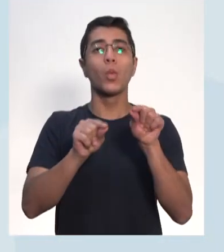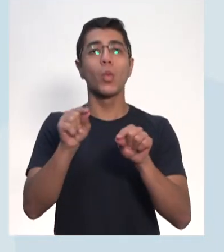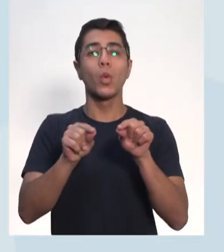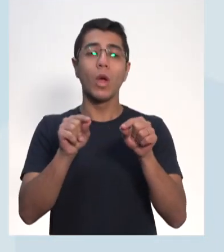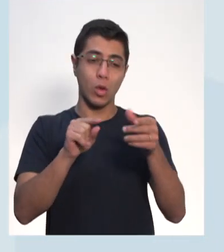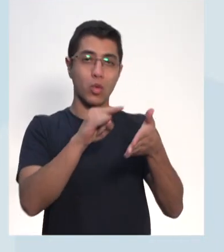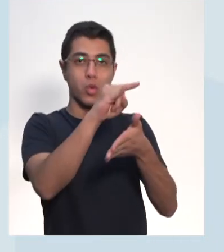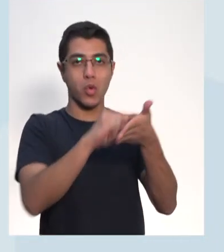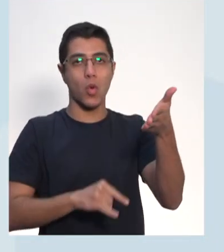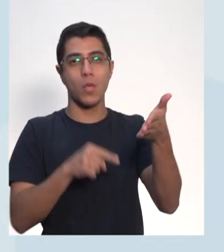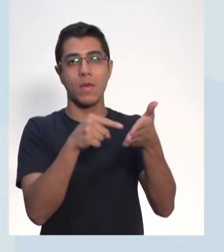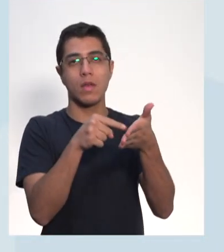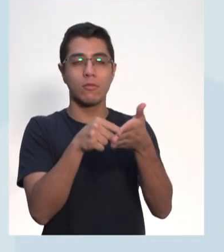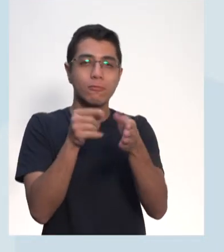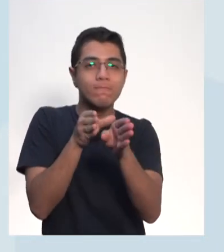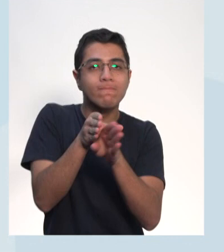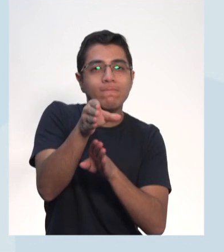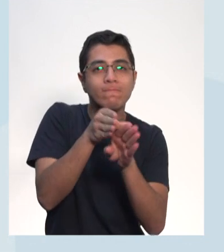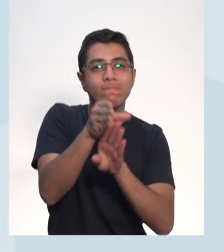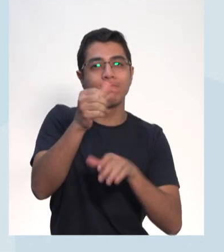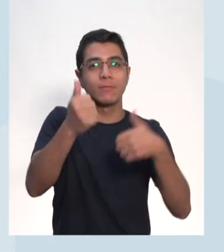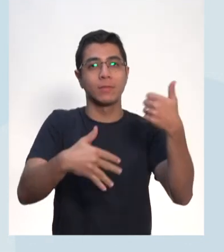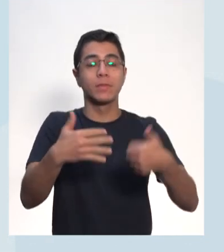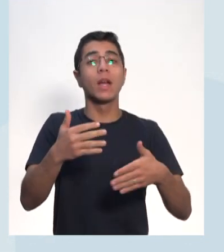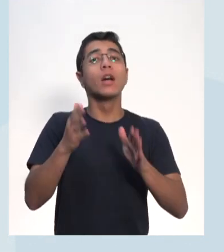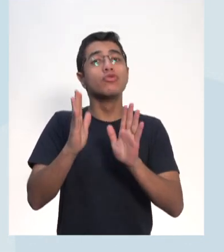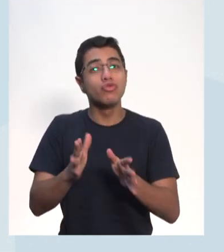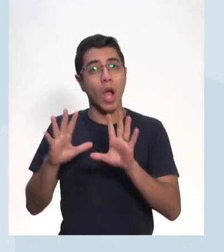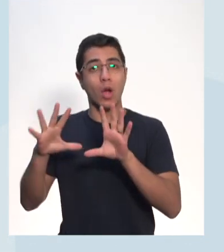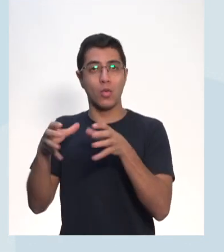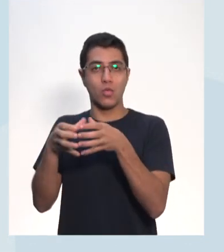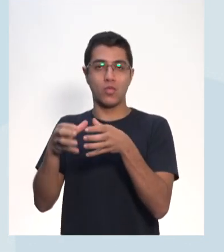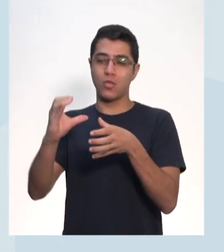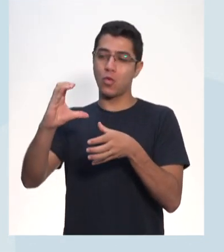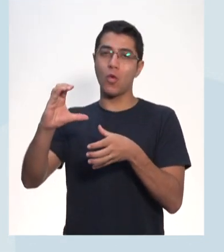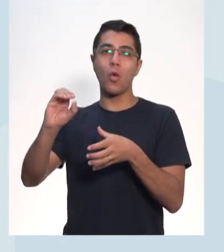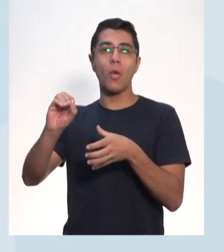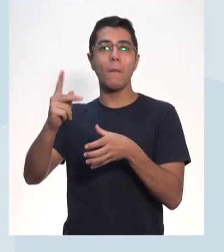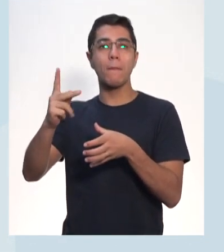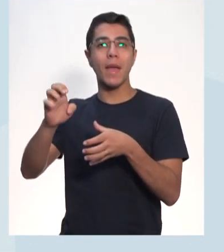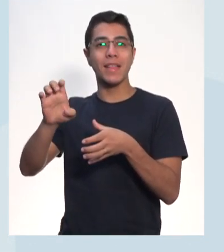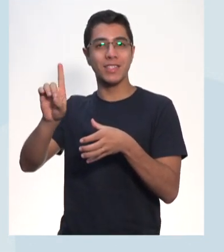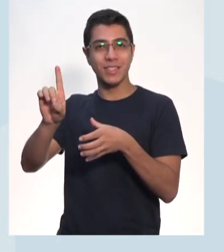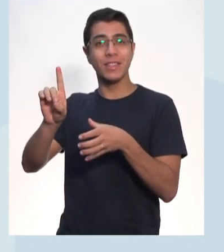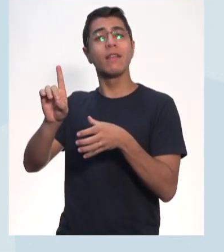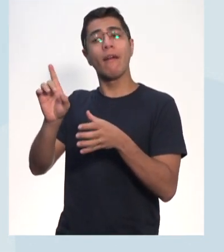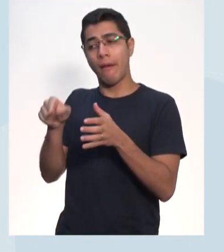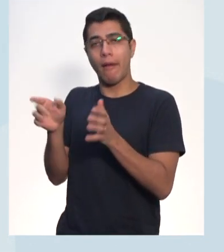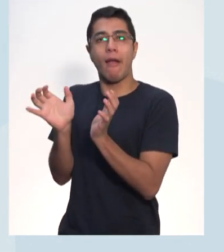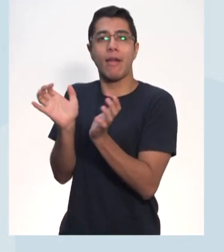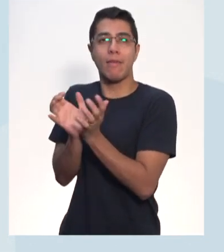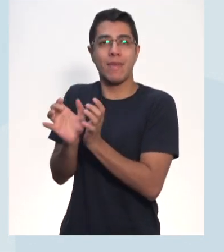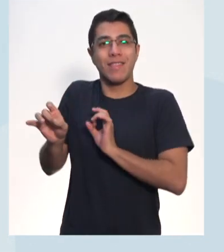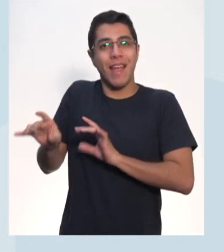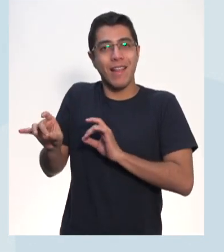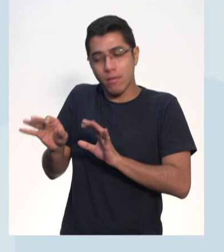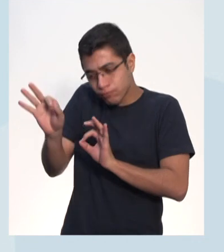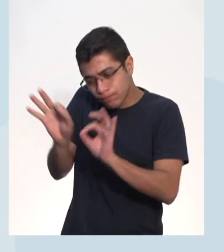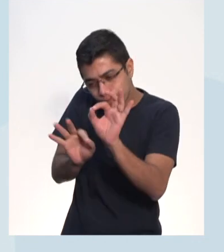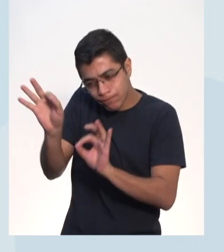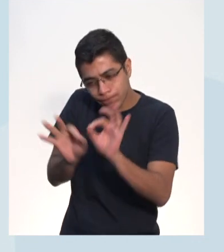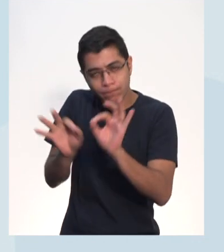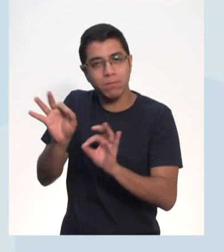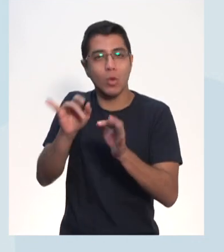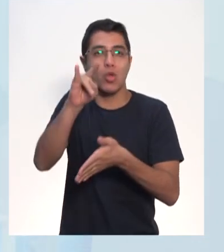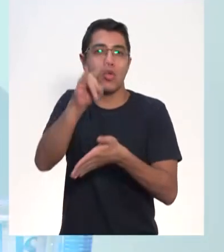foi elaborado aí pelas equipes técnicas da COPED. Nesse documento orientador, nós temos um item que trata justamente